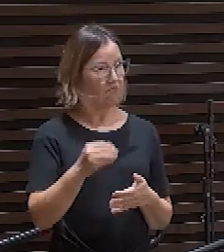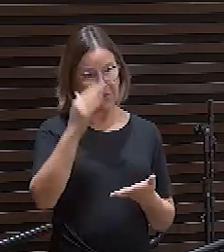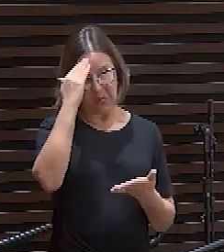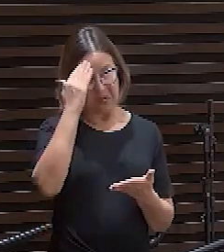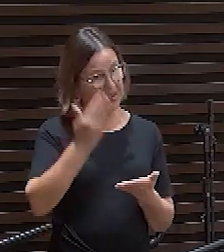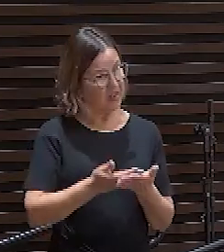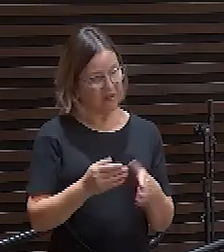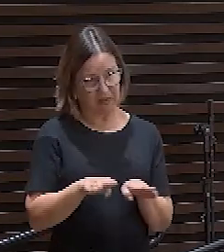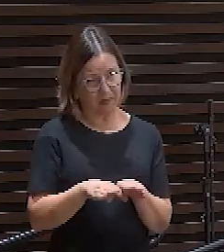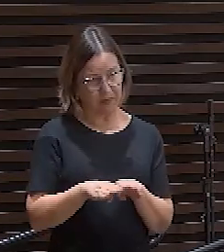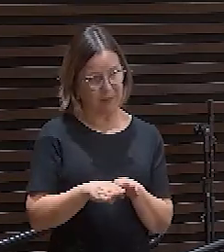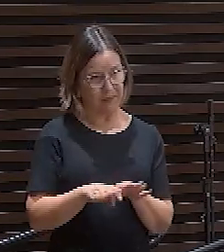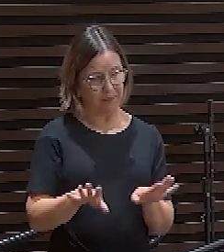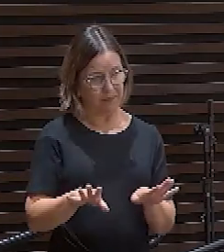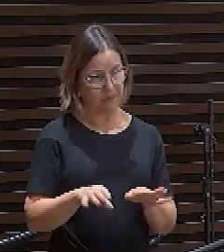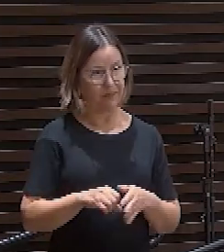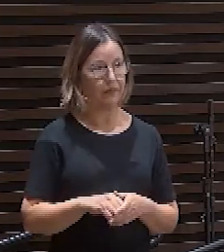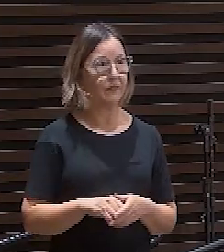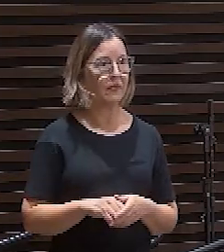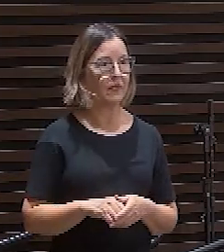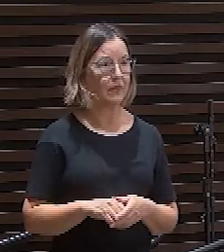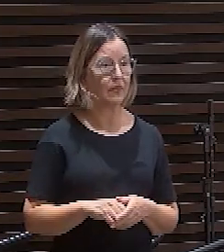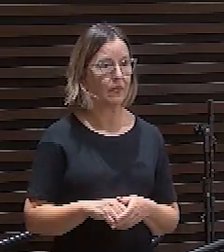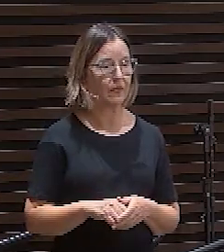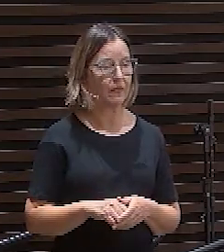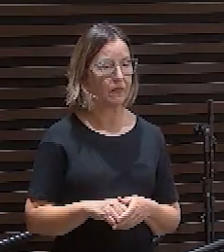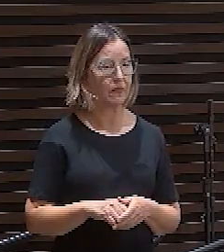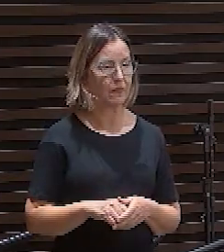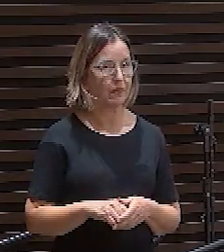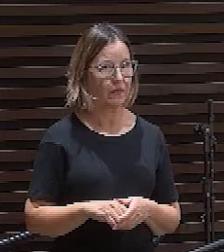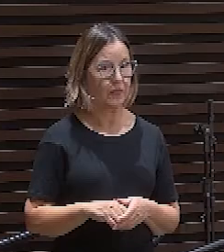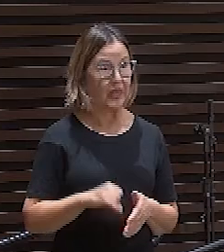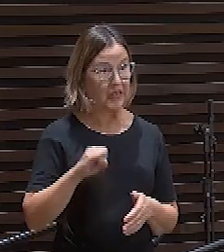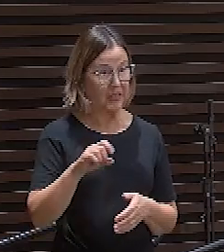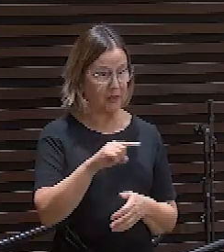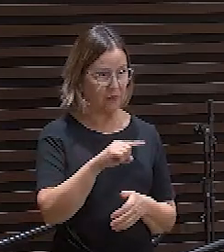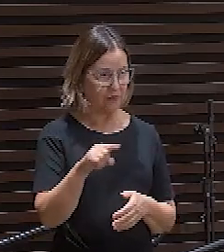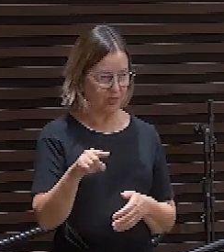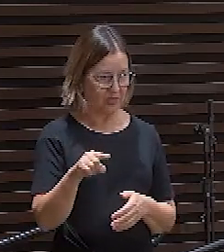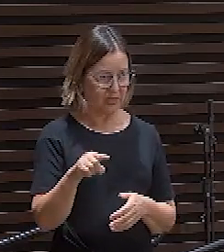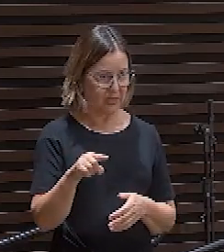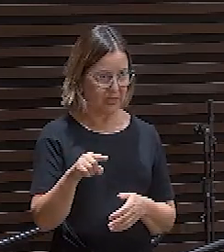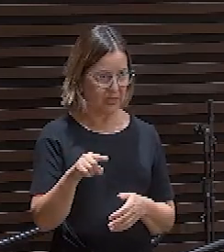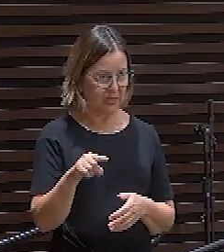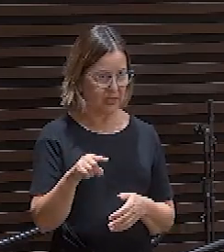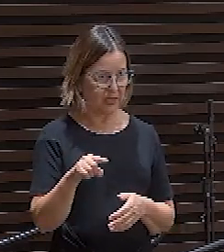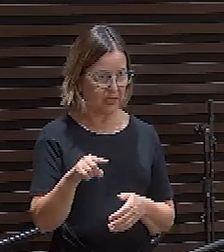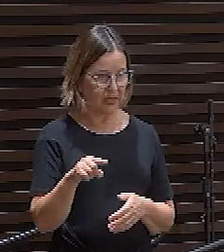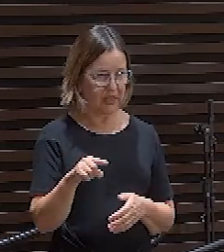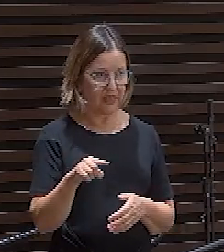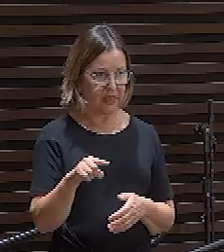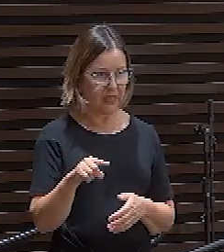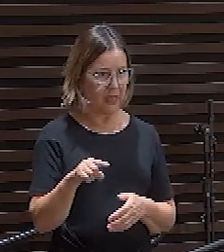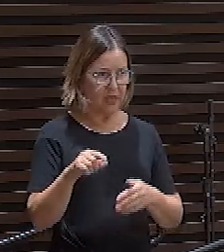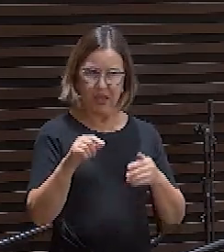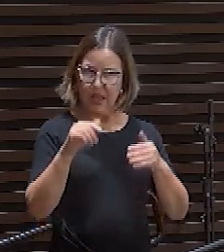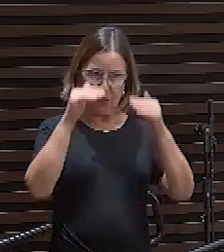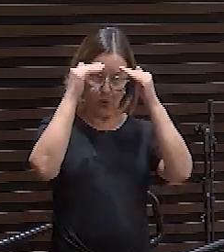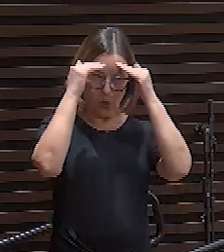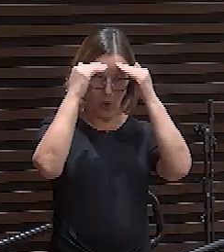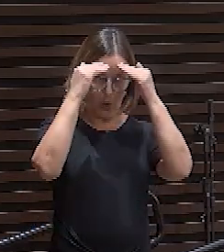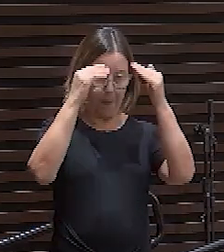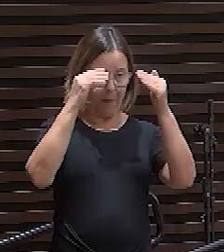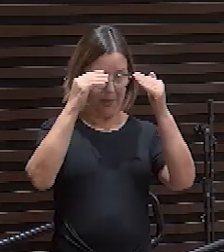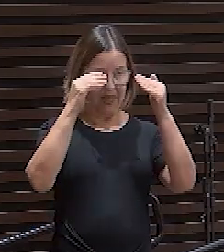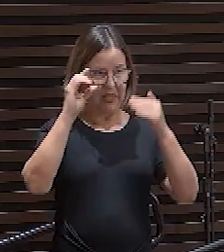não. Quando você deixa de fazer aquilo que Deus mandou que você fizesse,